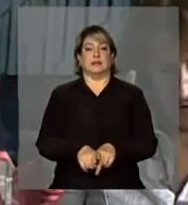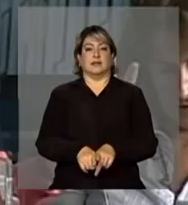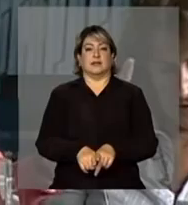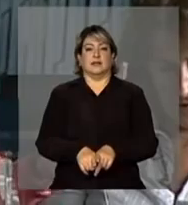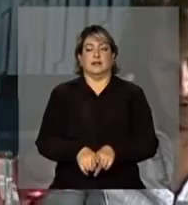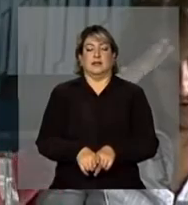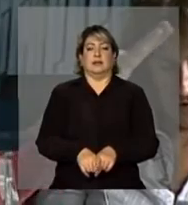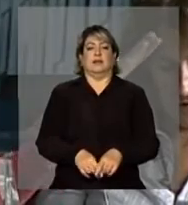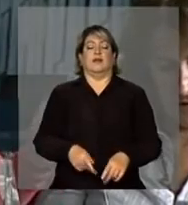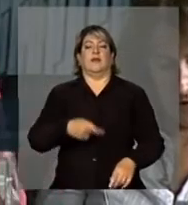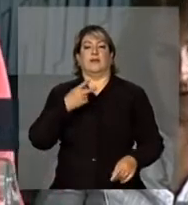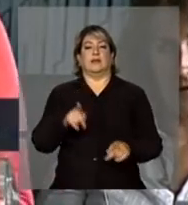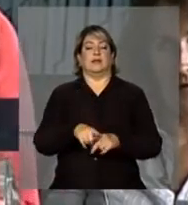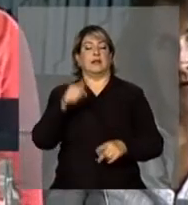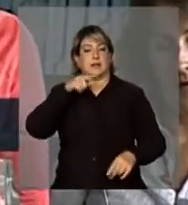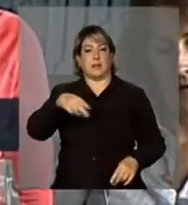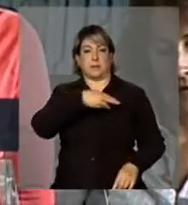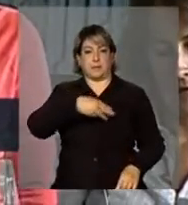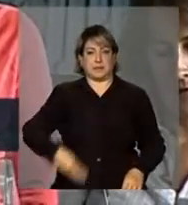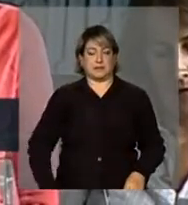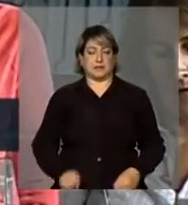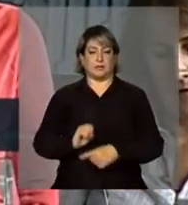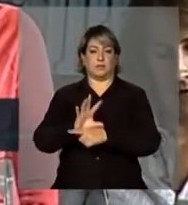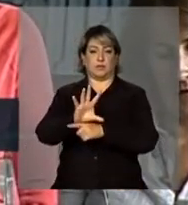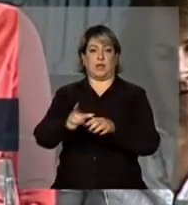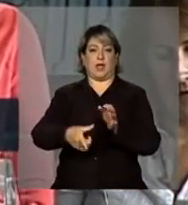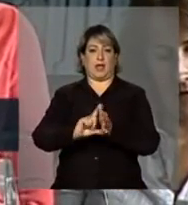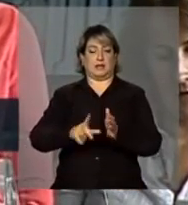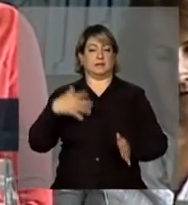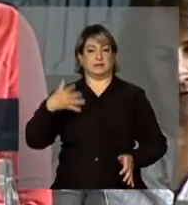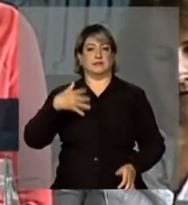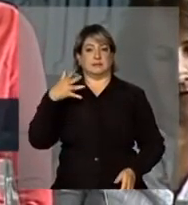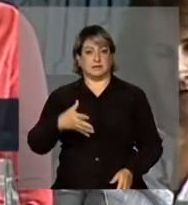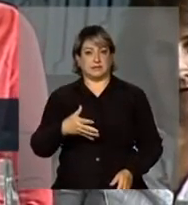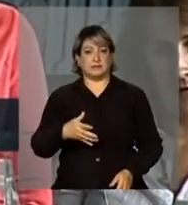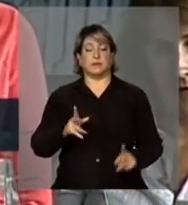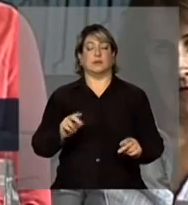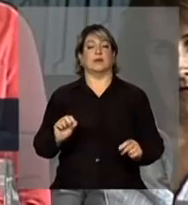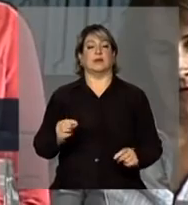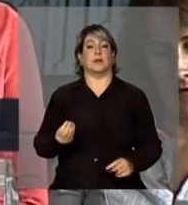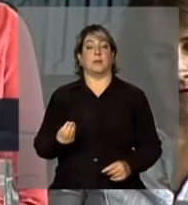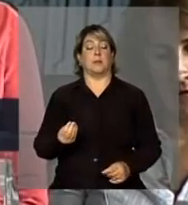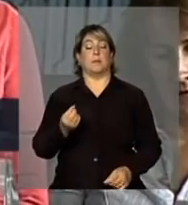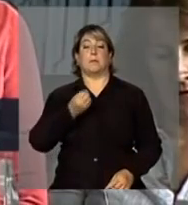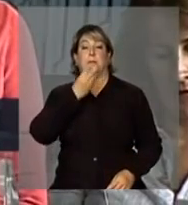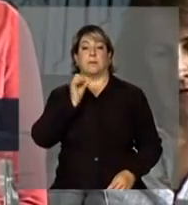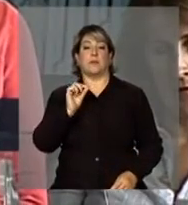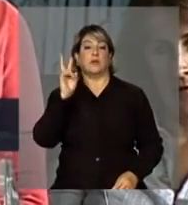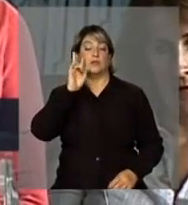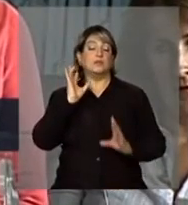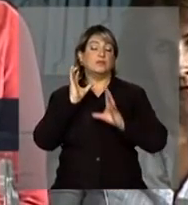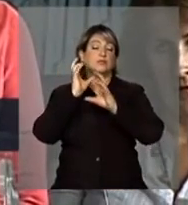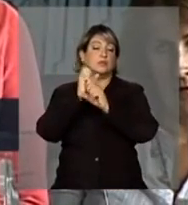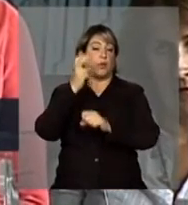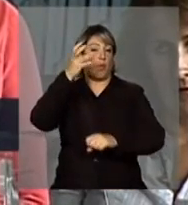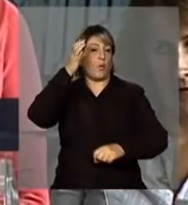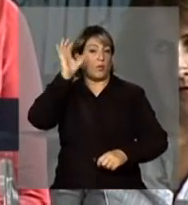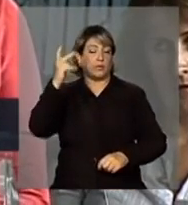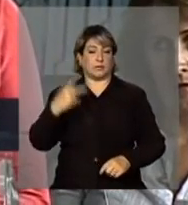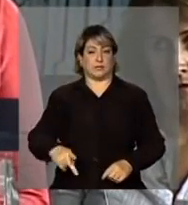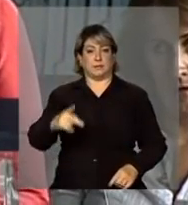ministra Marta, né, no seu pronunciamento, disse aqui, que é o enorme patrimônio cultural que a gente